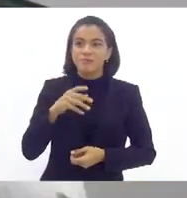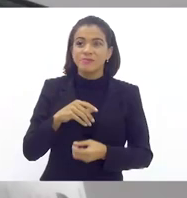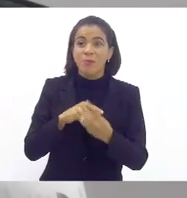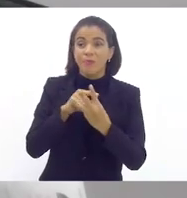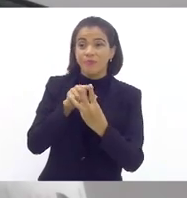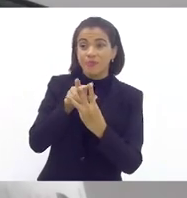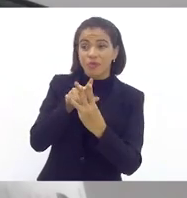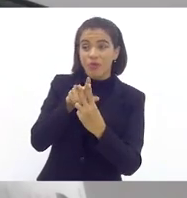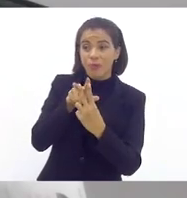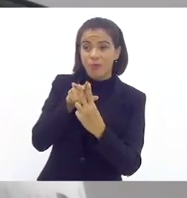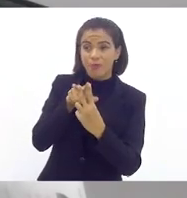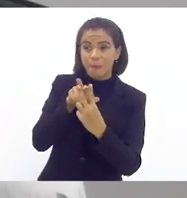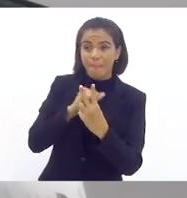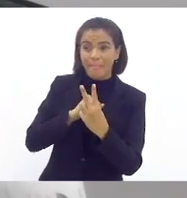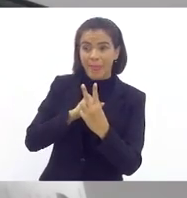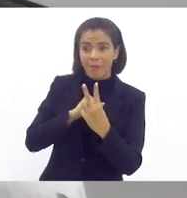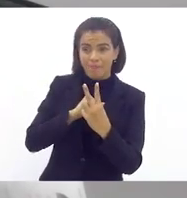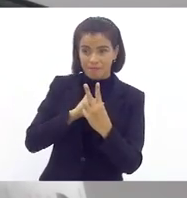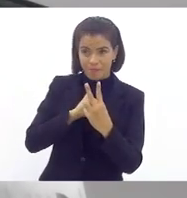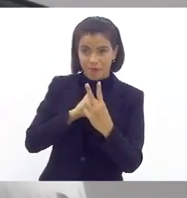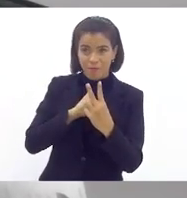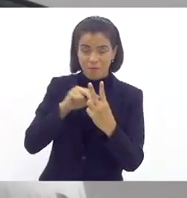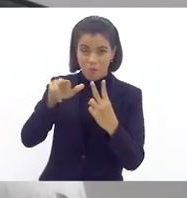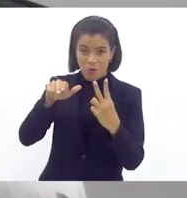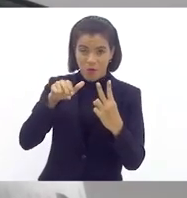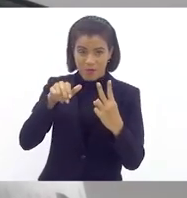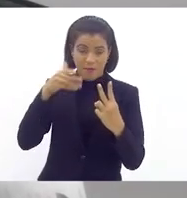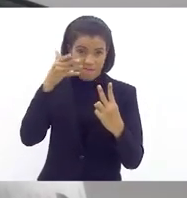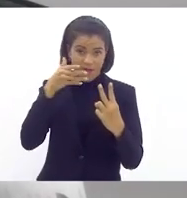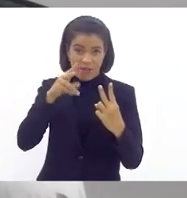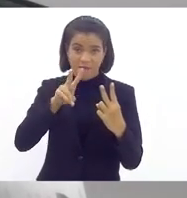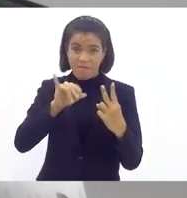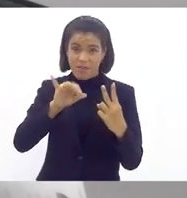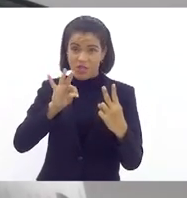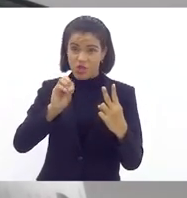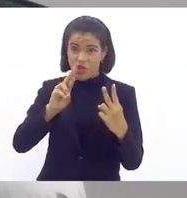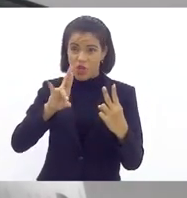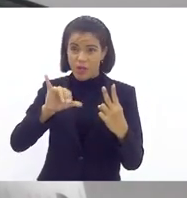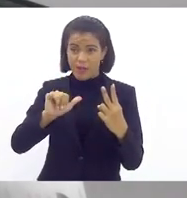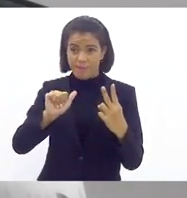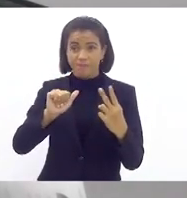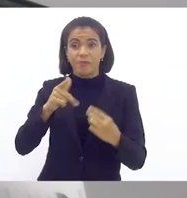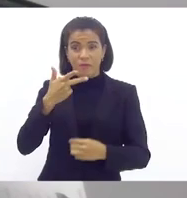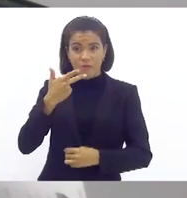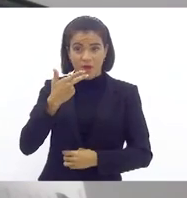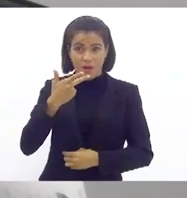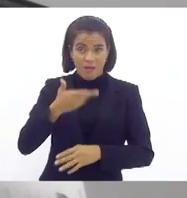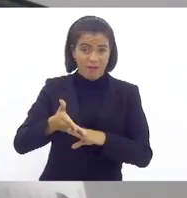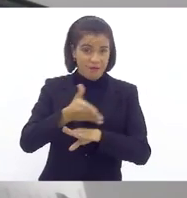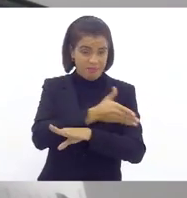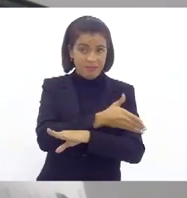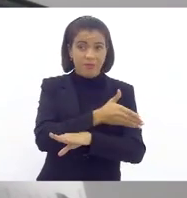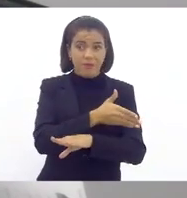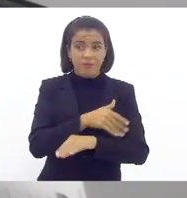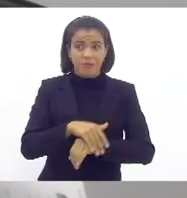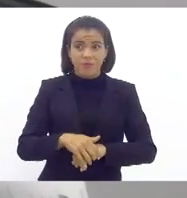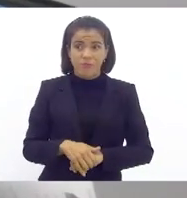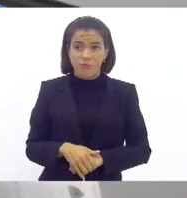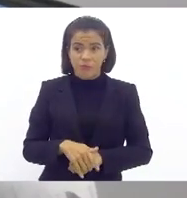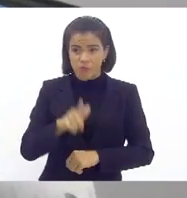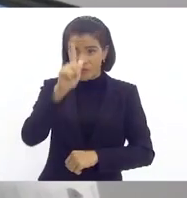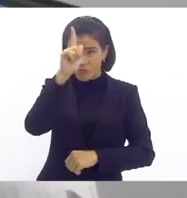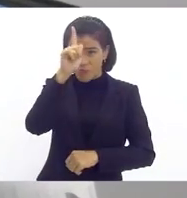questões através da fala da Vitória, bem breve, bem rápido. Primeiro é como aquilo que eu falei aqui anteriormente quando eu falei dos quilômetros.